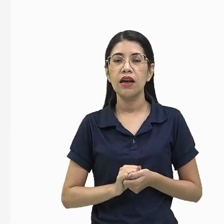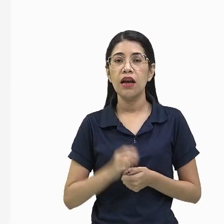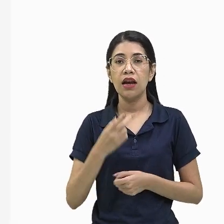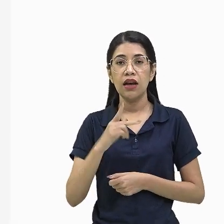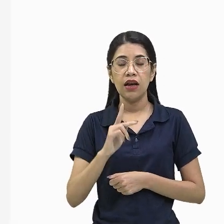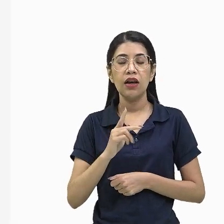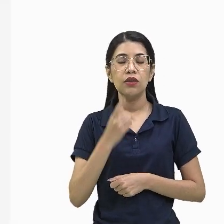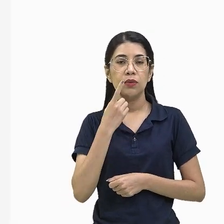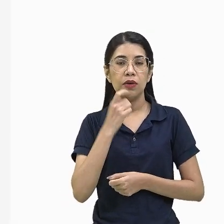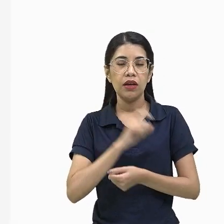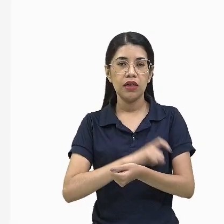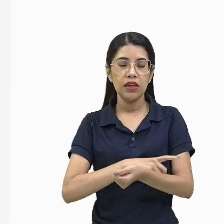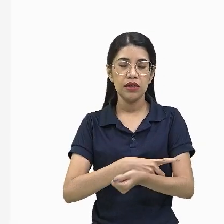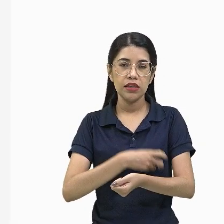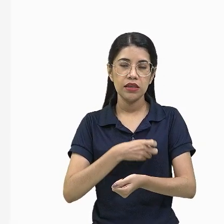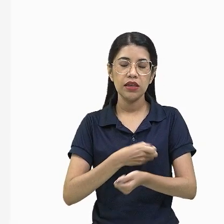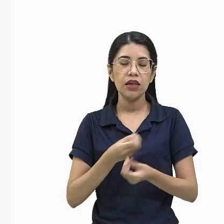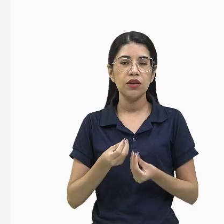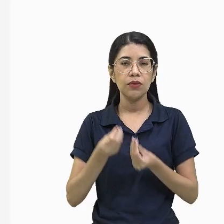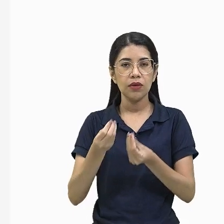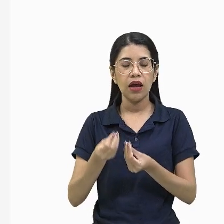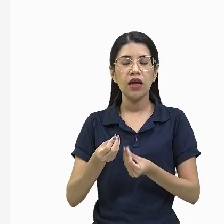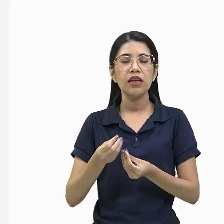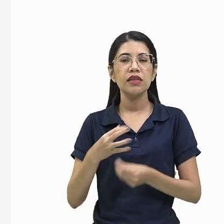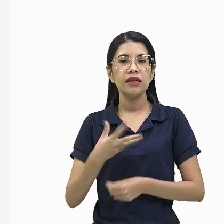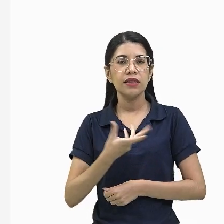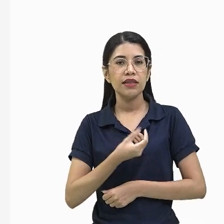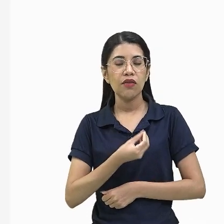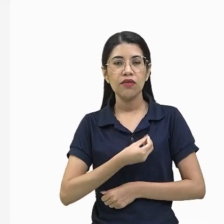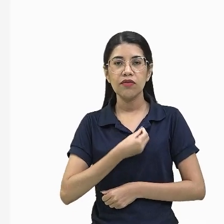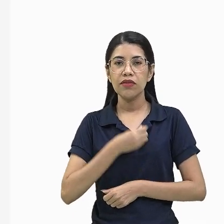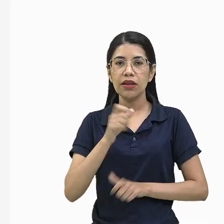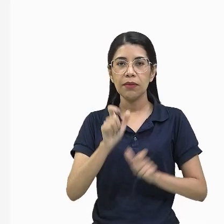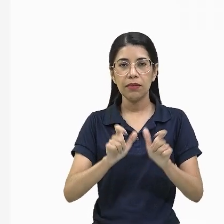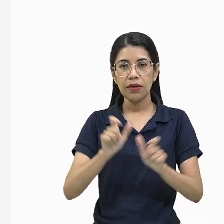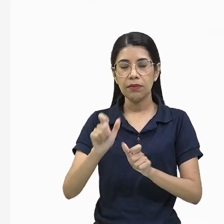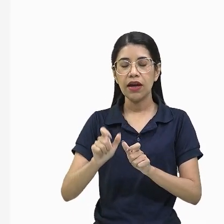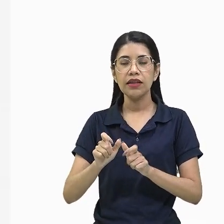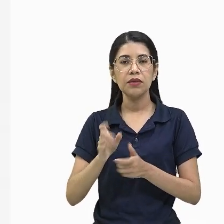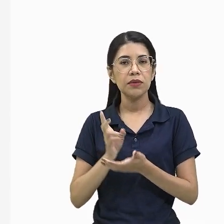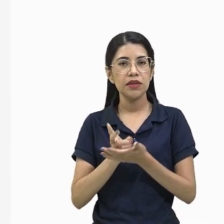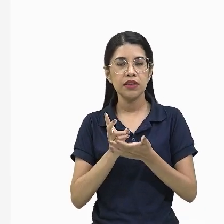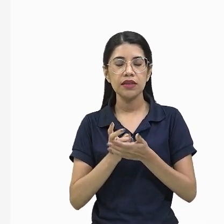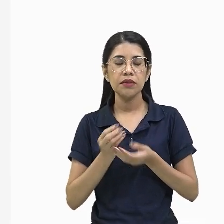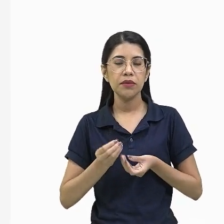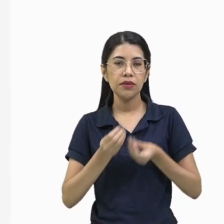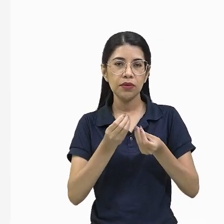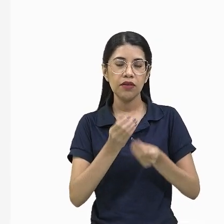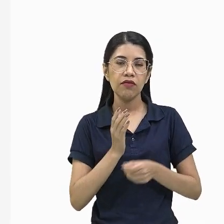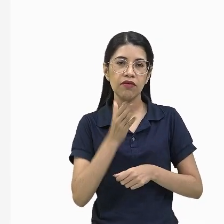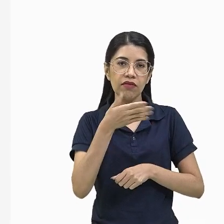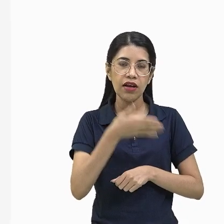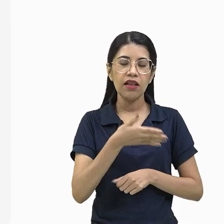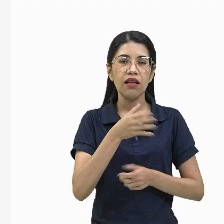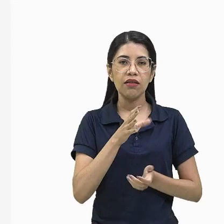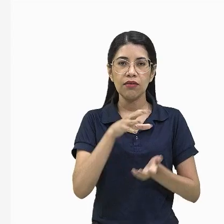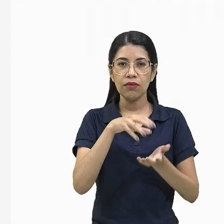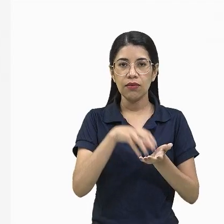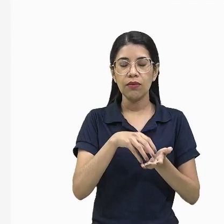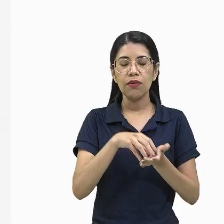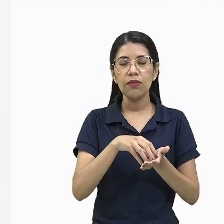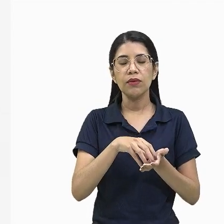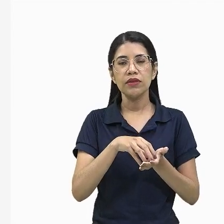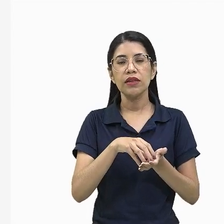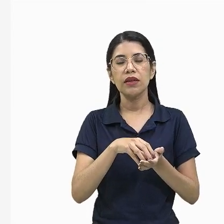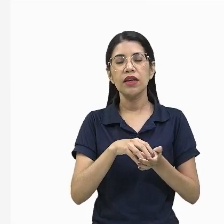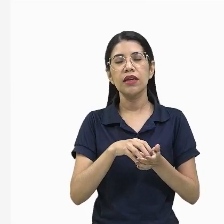doação ajuda a salvar muitas vidas. Doe sangue regularmente, procure o hemocentro mais próximo. E